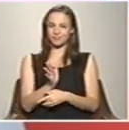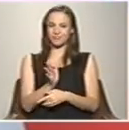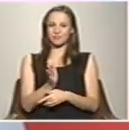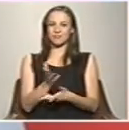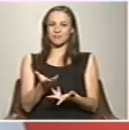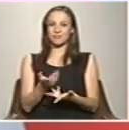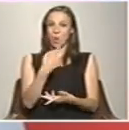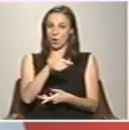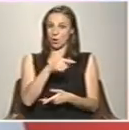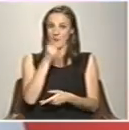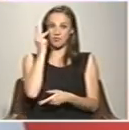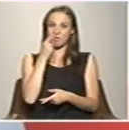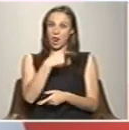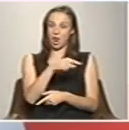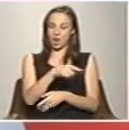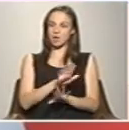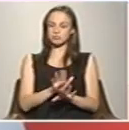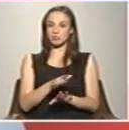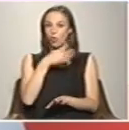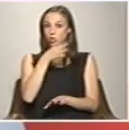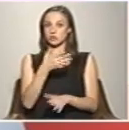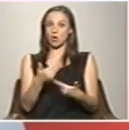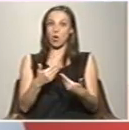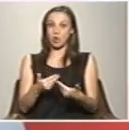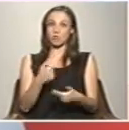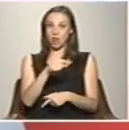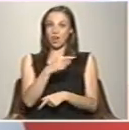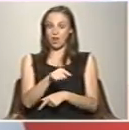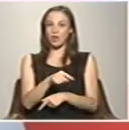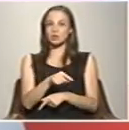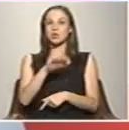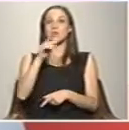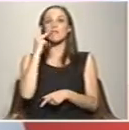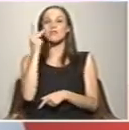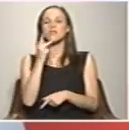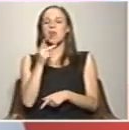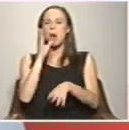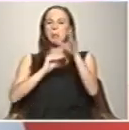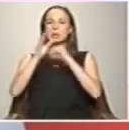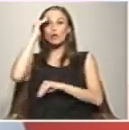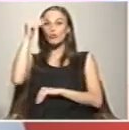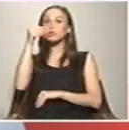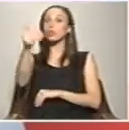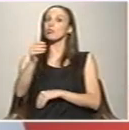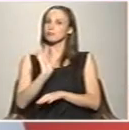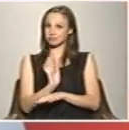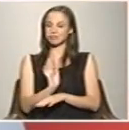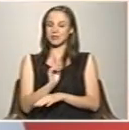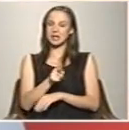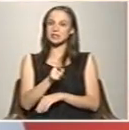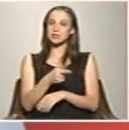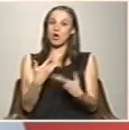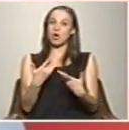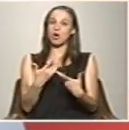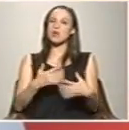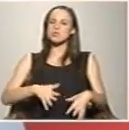Com o que temos, porque ainda temos daquilo que eu disse, agora que está em vias de extinção, e com o futuro. Vivemos um momento particularmente difícil da